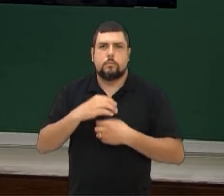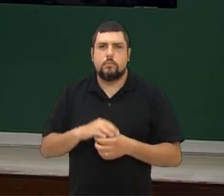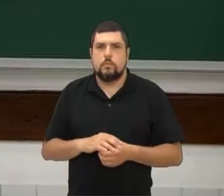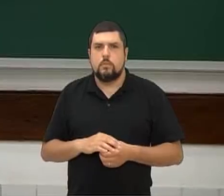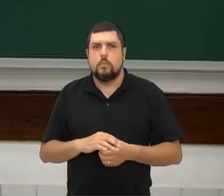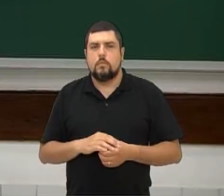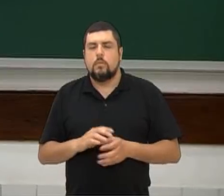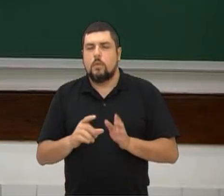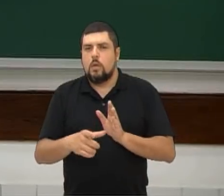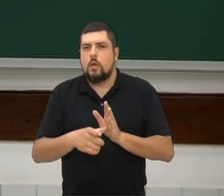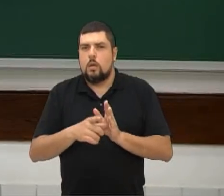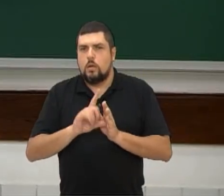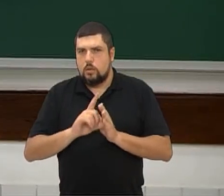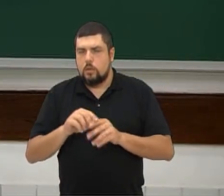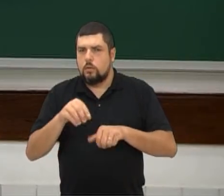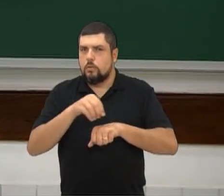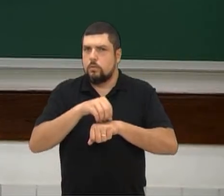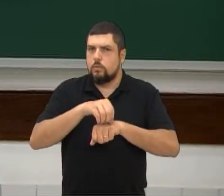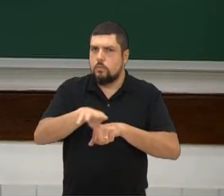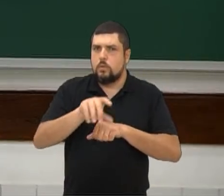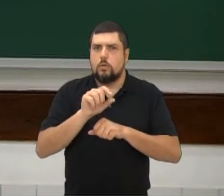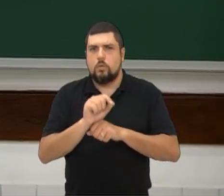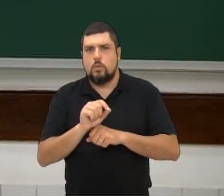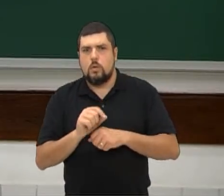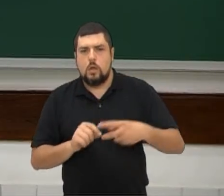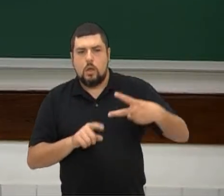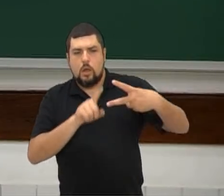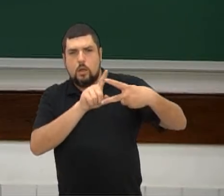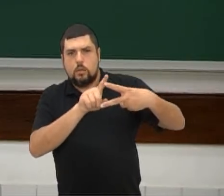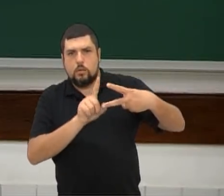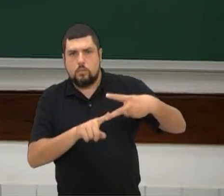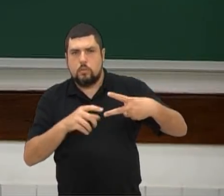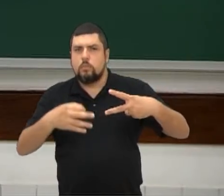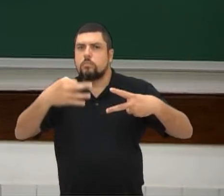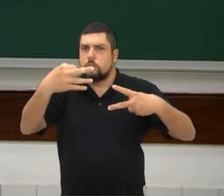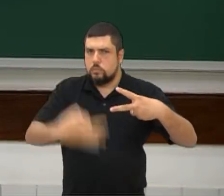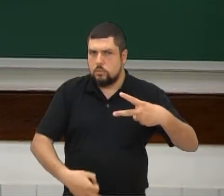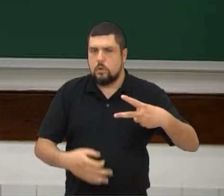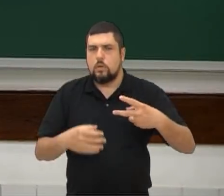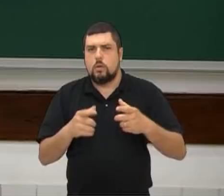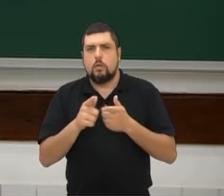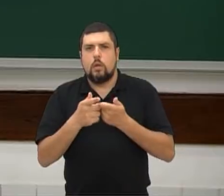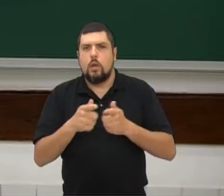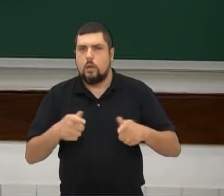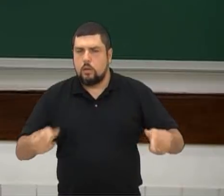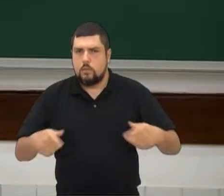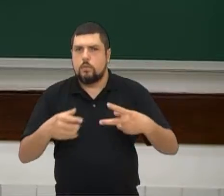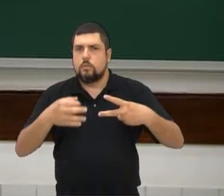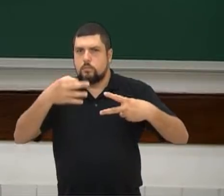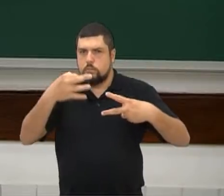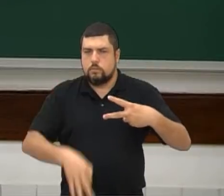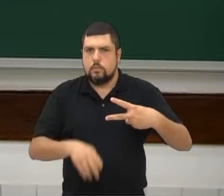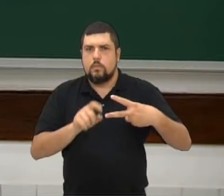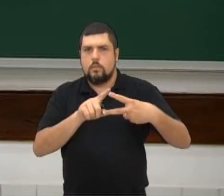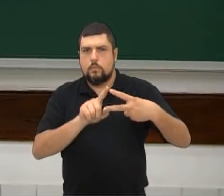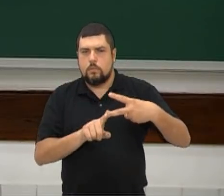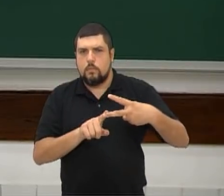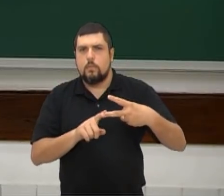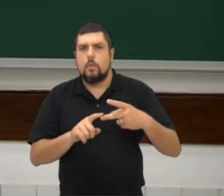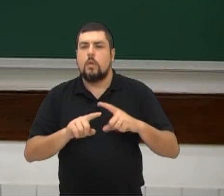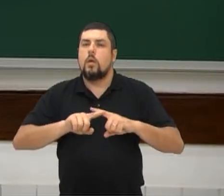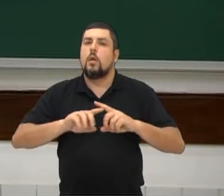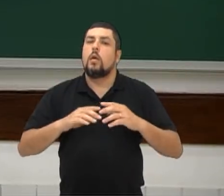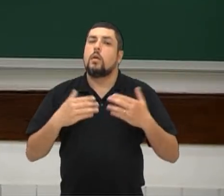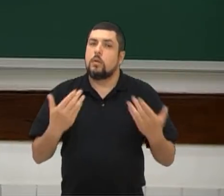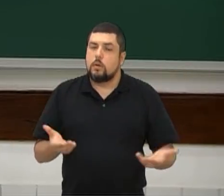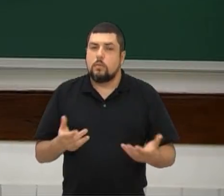de antemão que as duas orações elas estão corretas. Elas estão escritas corretamente. Então, pode ser